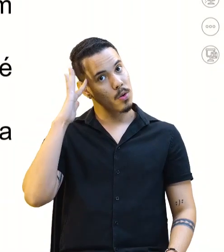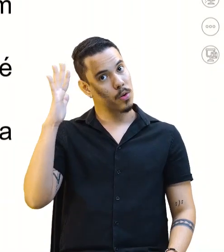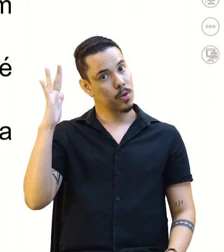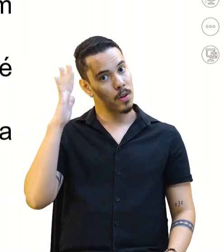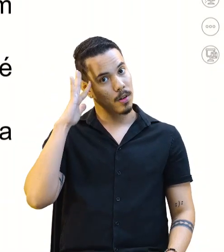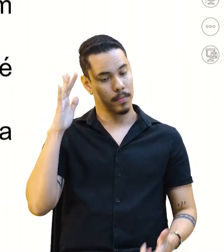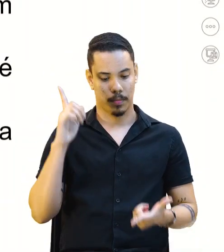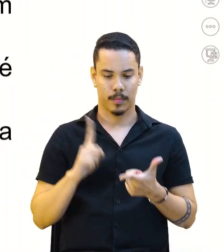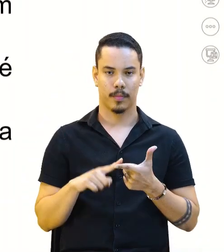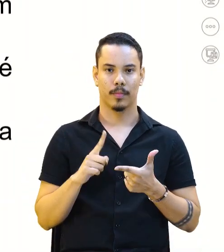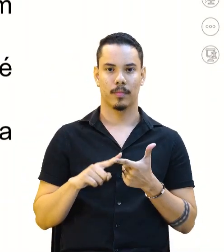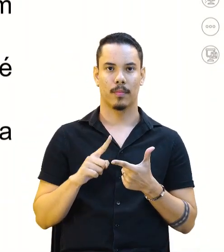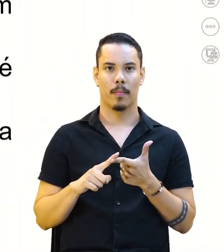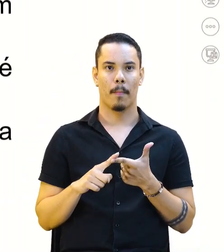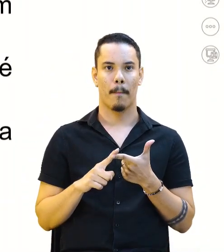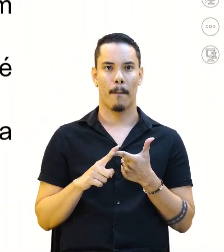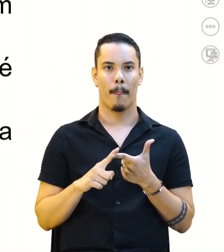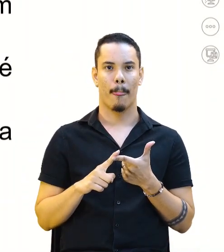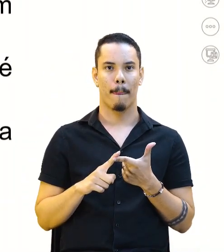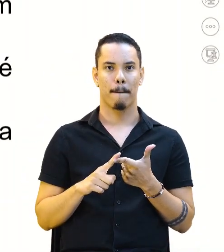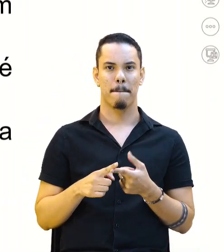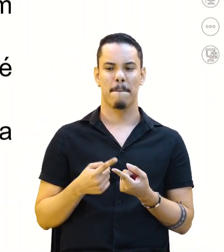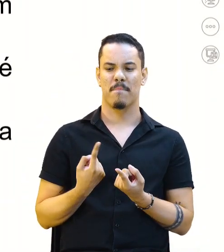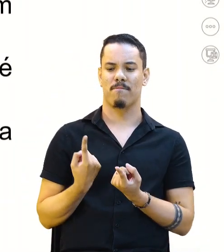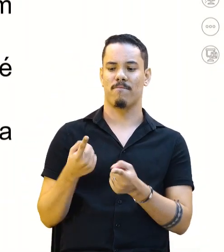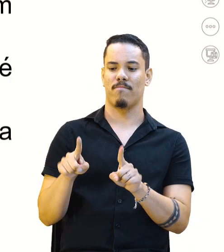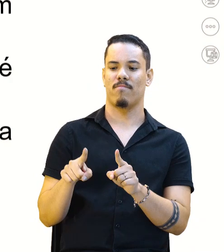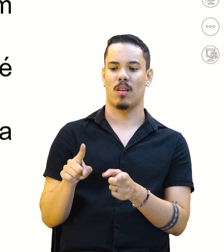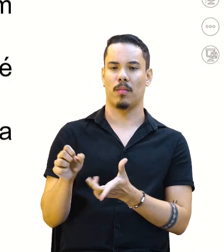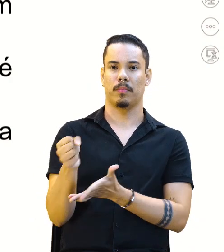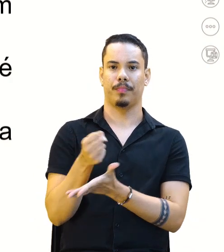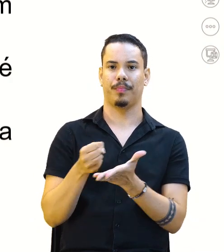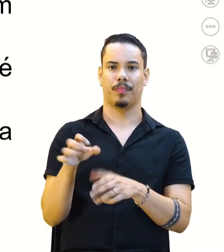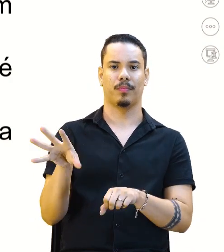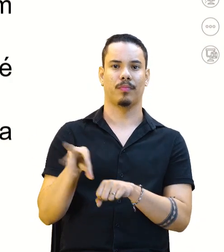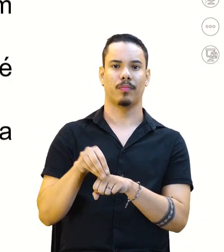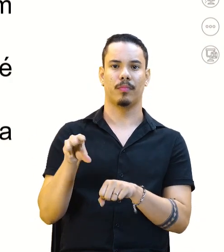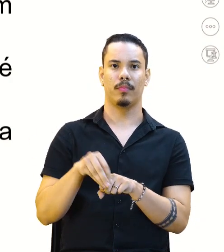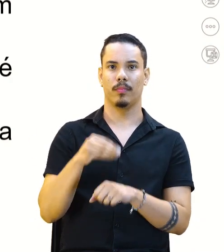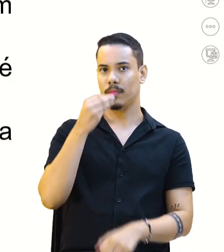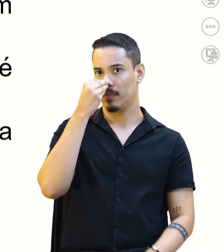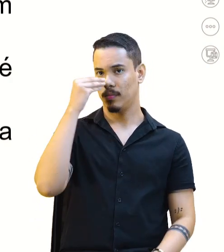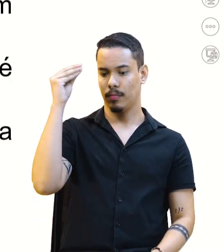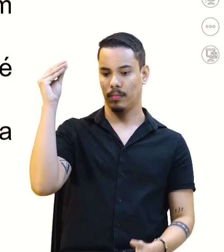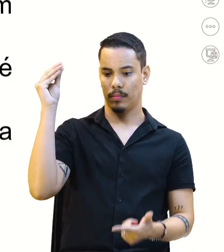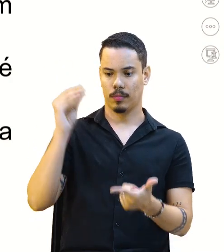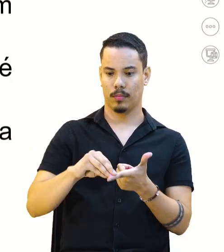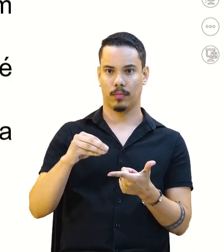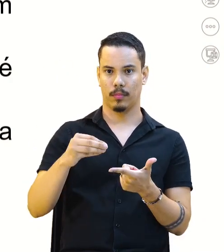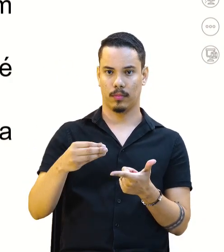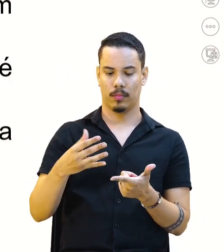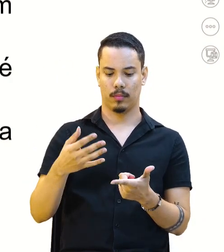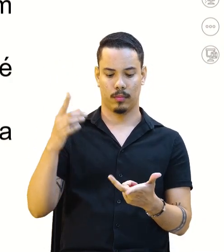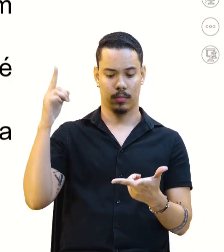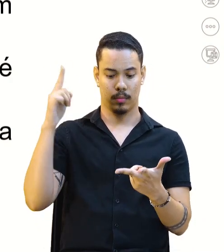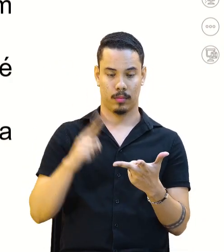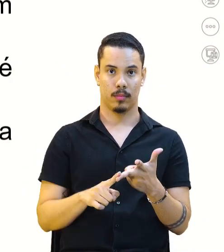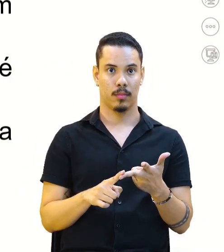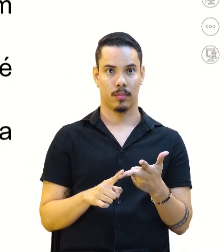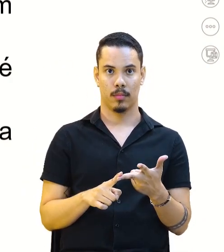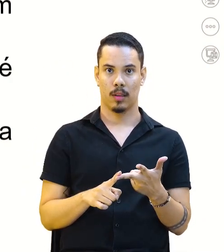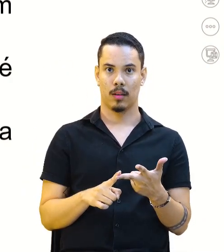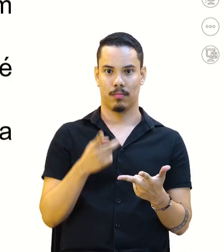B, rejeitar os fundamentos do conhecimento. Ou A ou B, né? A C diz que seria